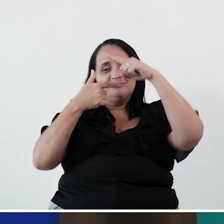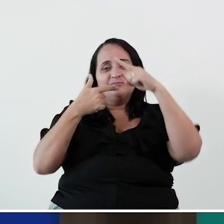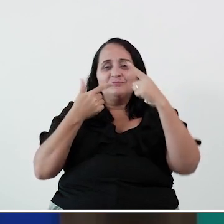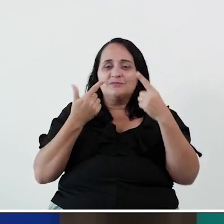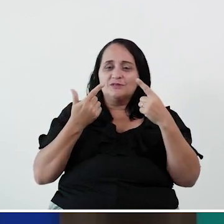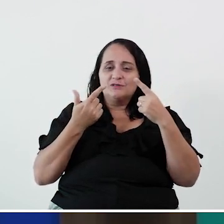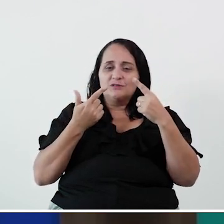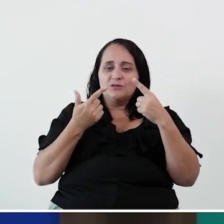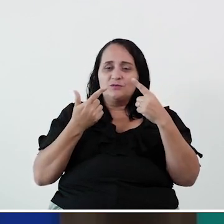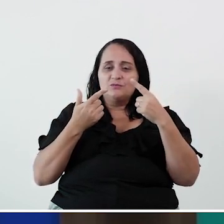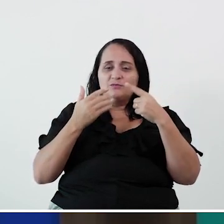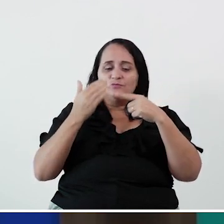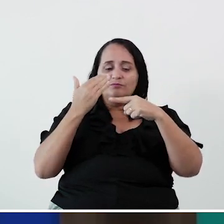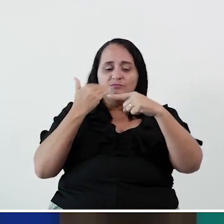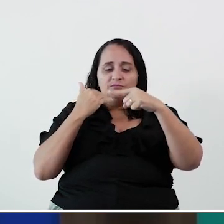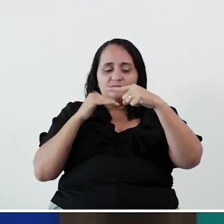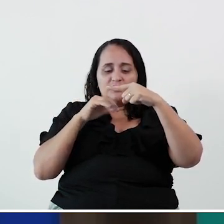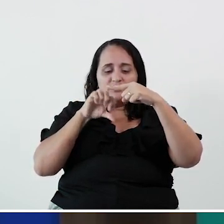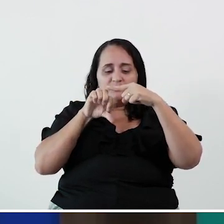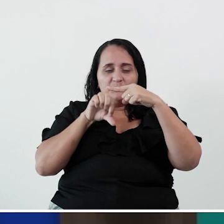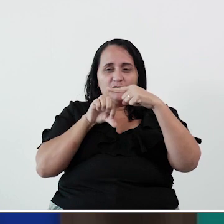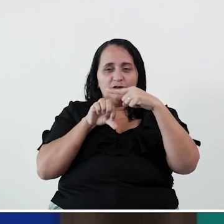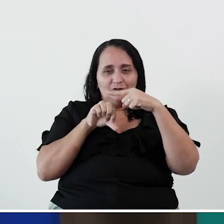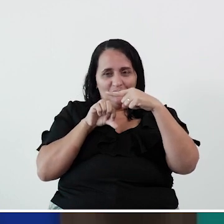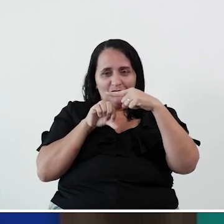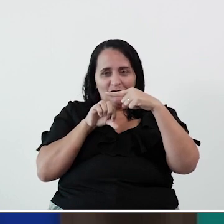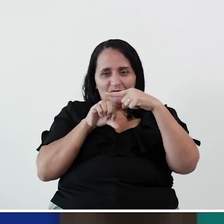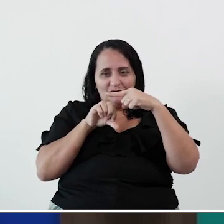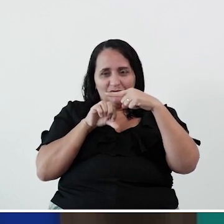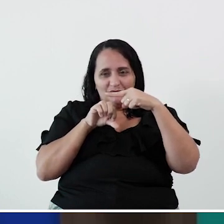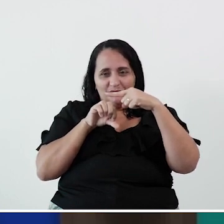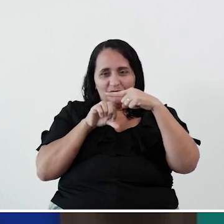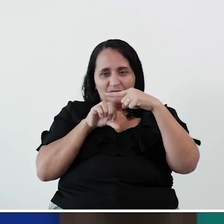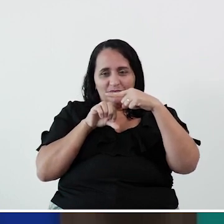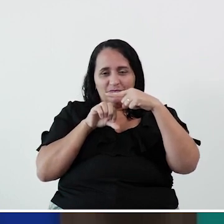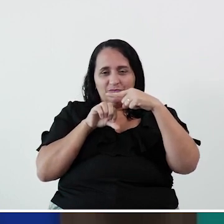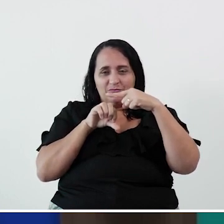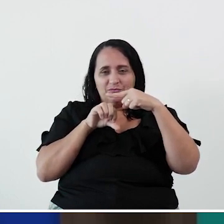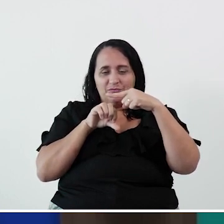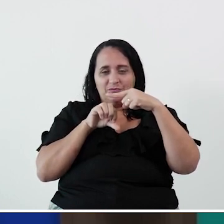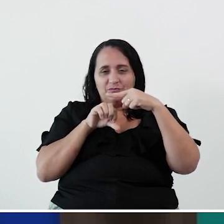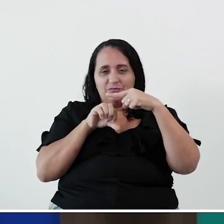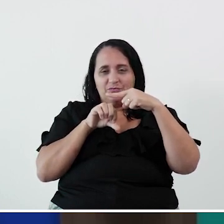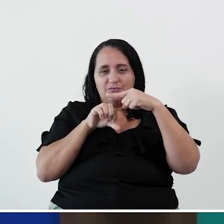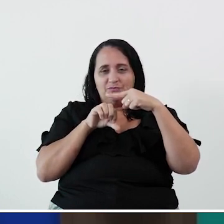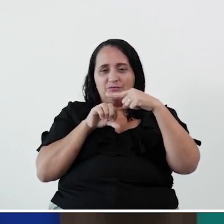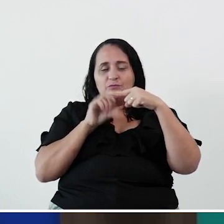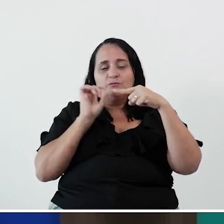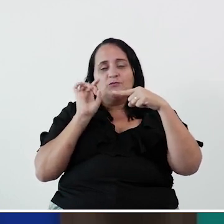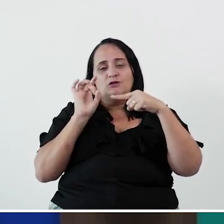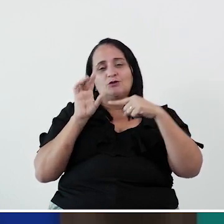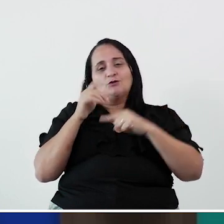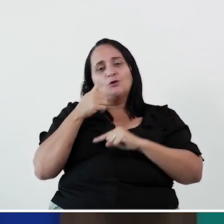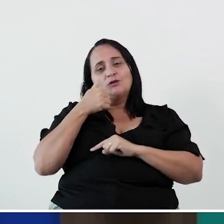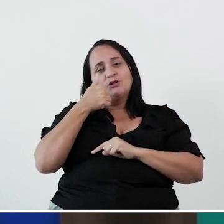embaixo eu vou colocar 9. Porque o período só tem um algarismo.